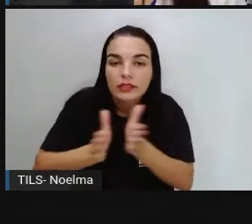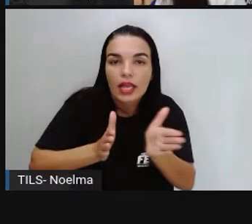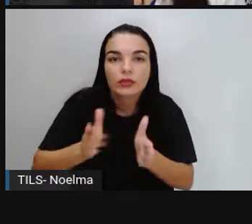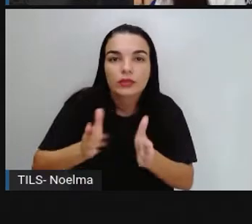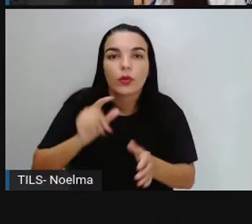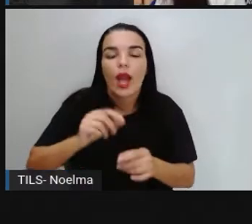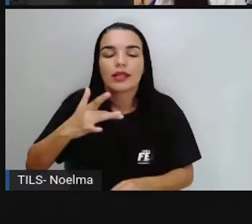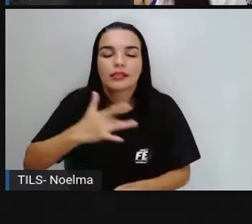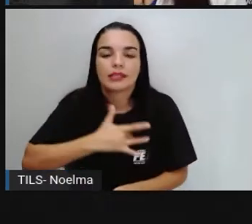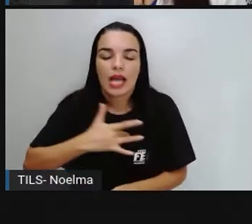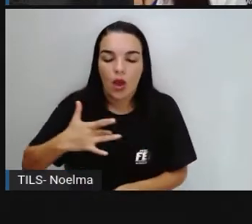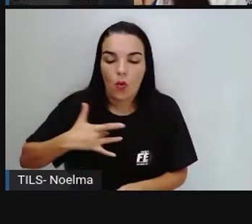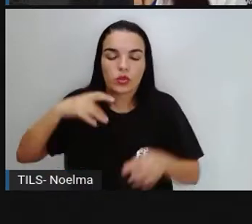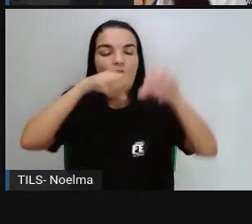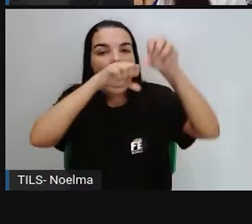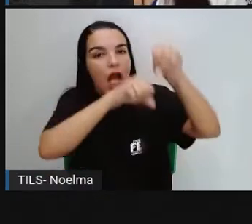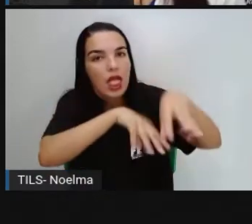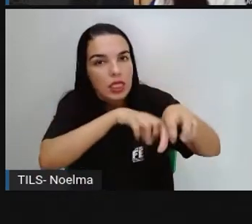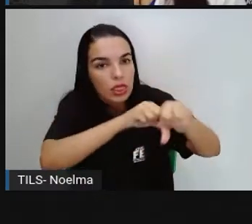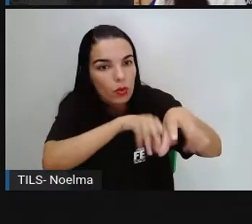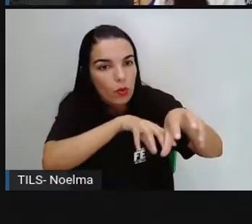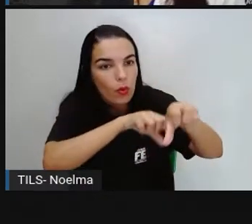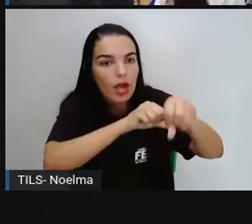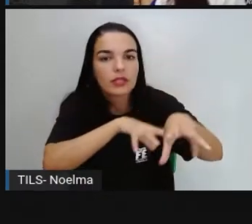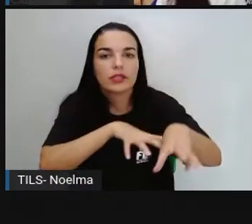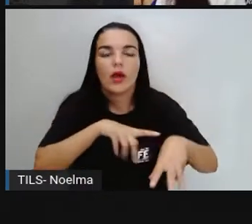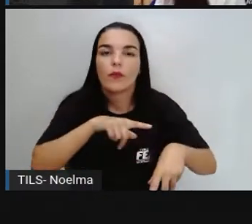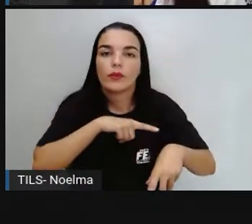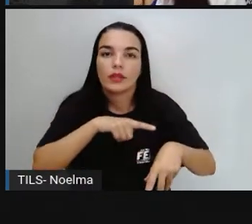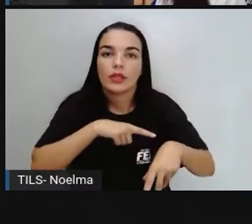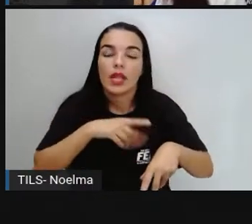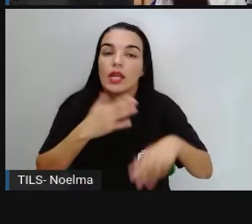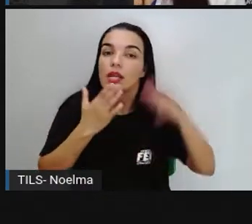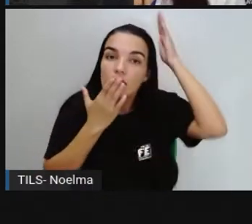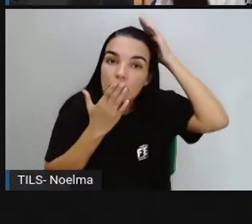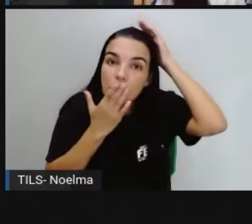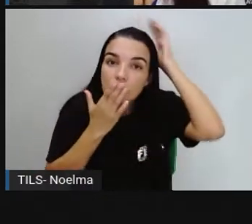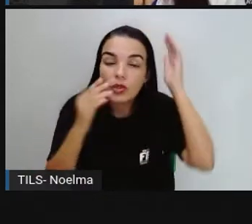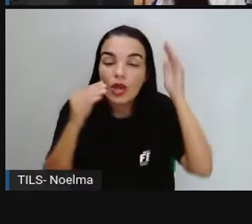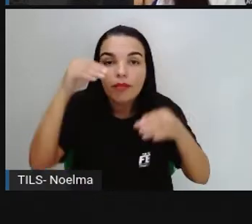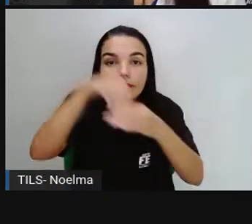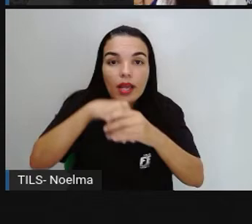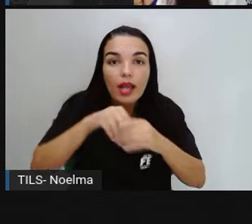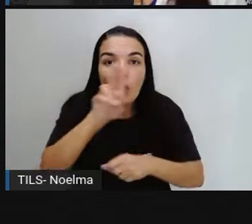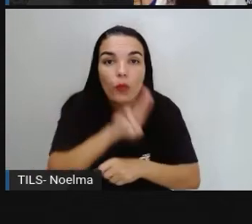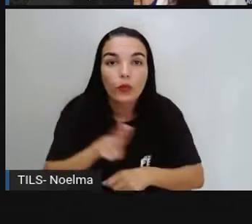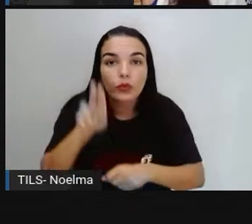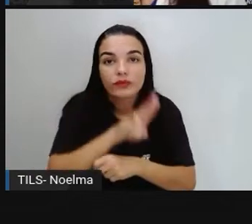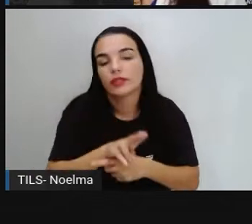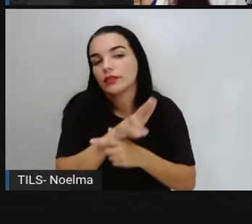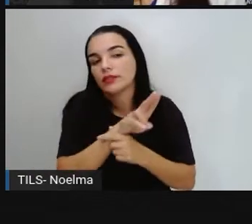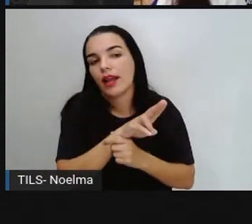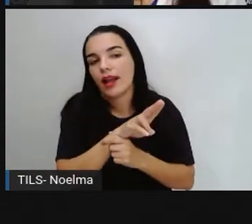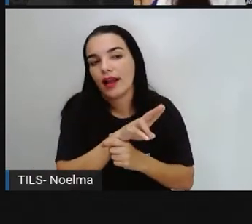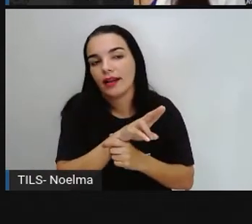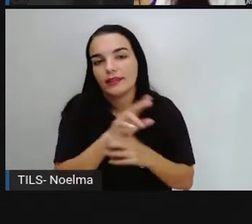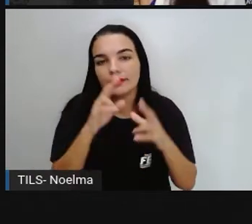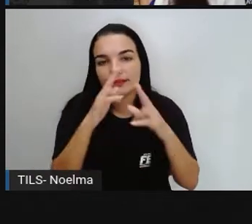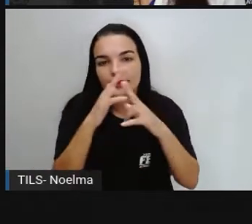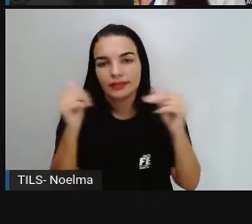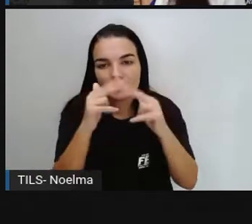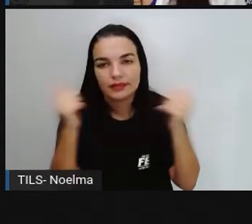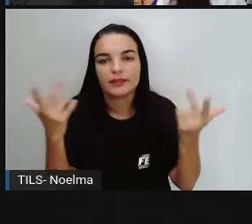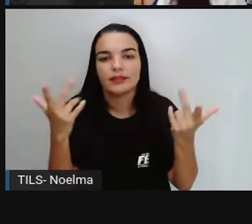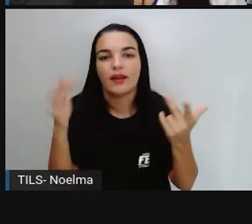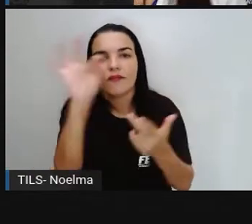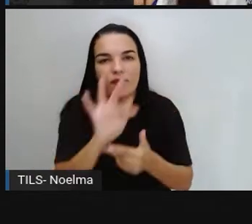à educação, hoje muitos desses índios já estão nas universidades, certo? Então a gente tem que entender que houveram